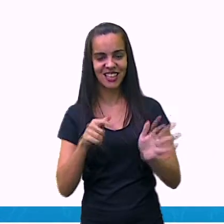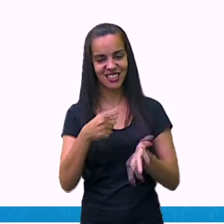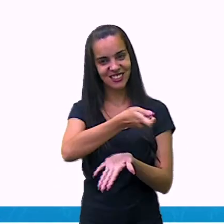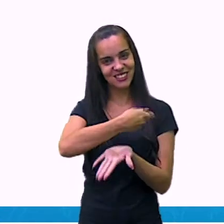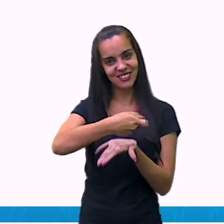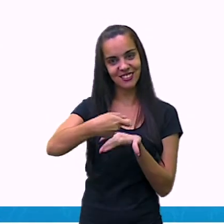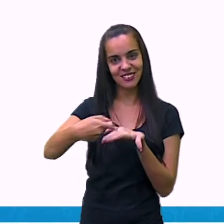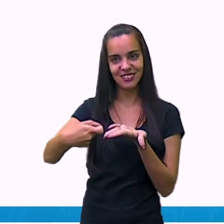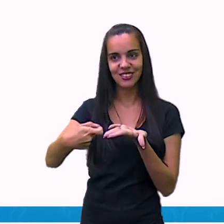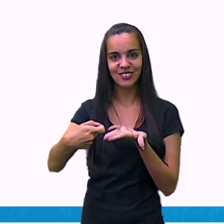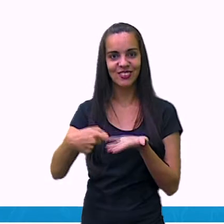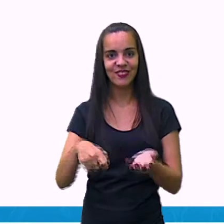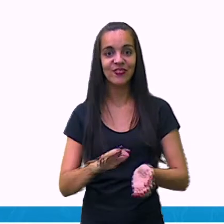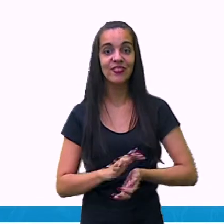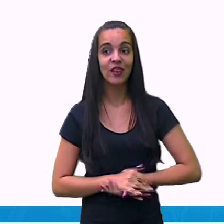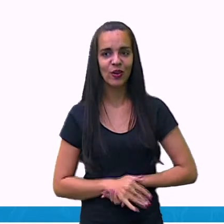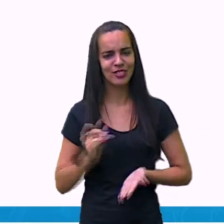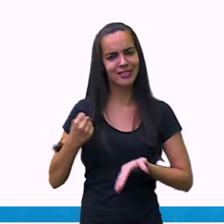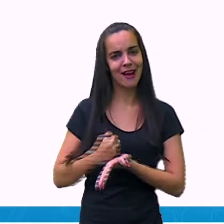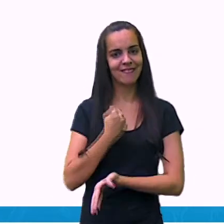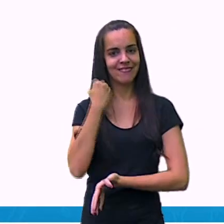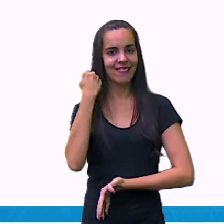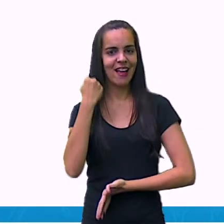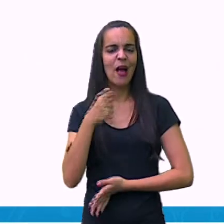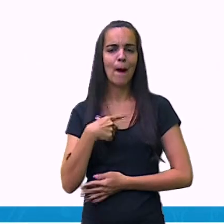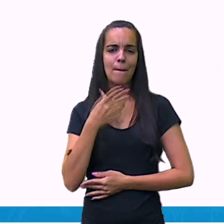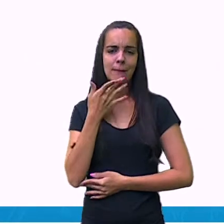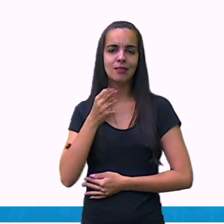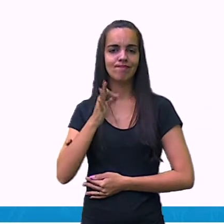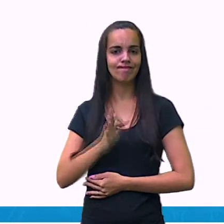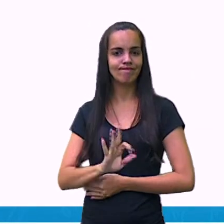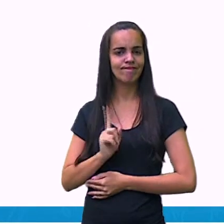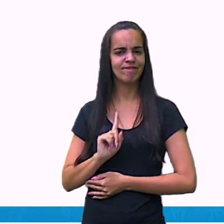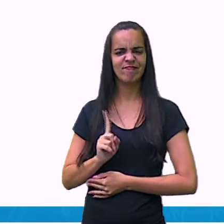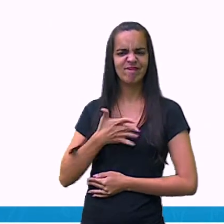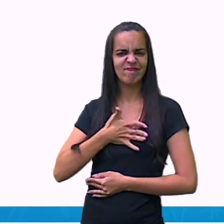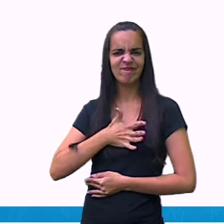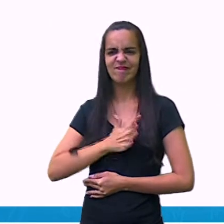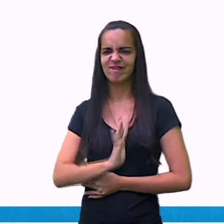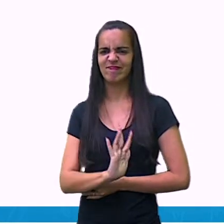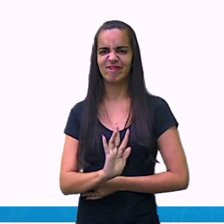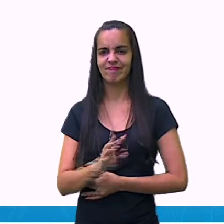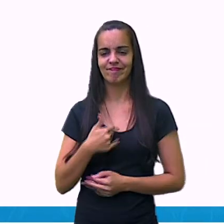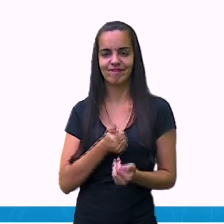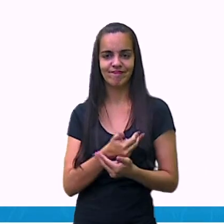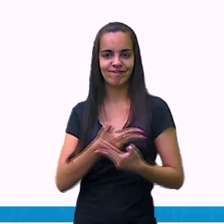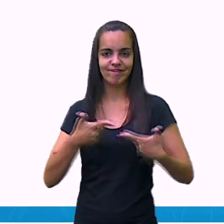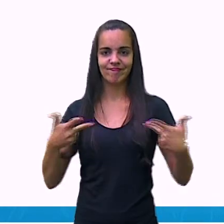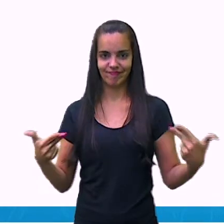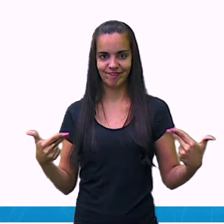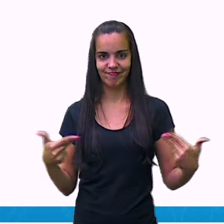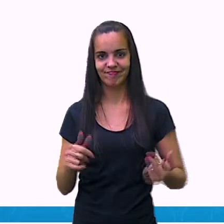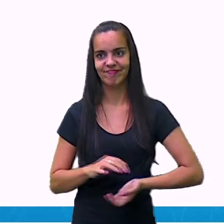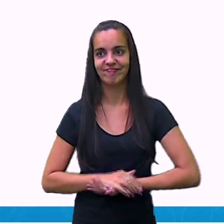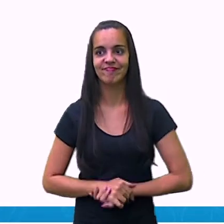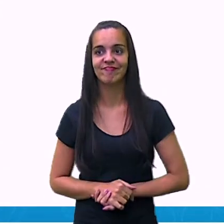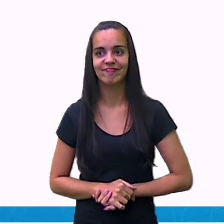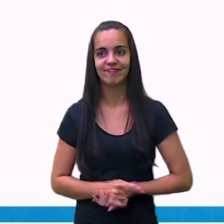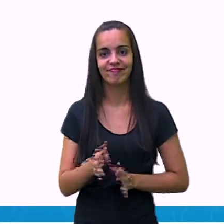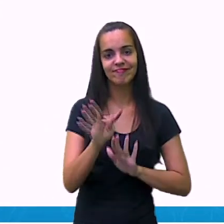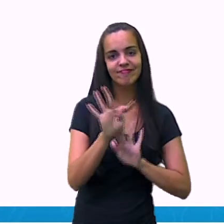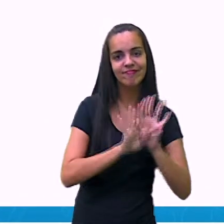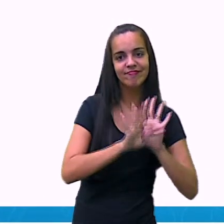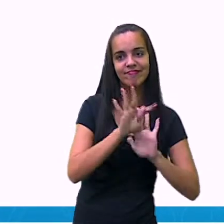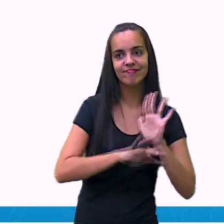felizes escrevendo. Poxa, realmente não estava gostando da novidade. É